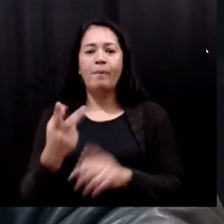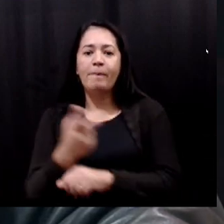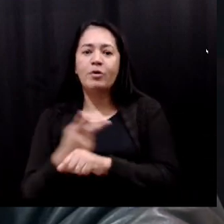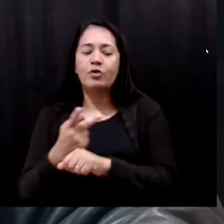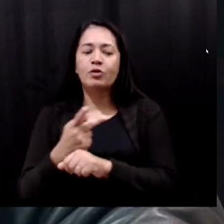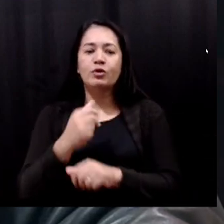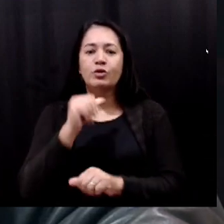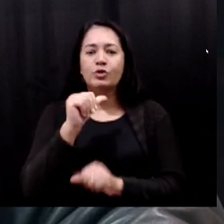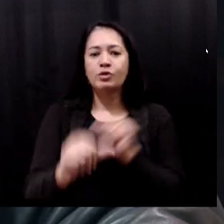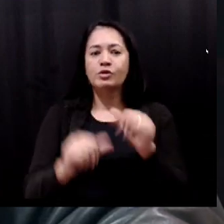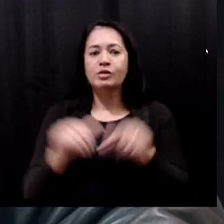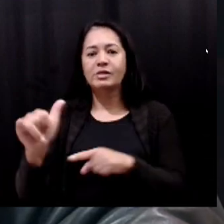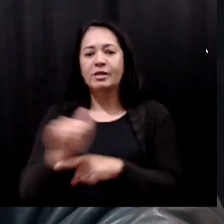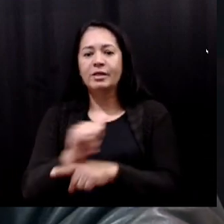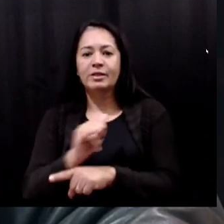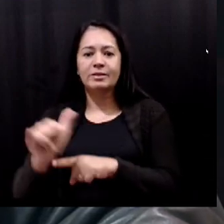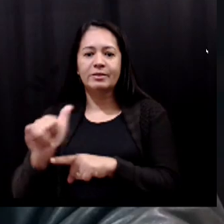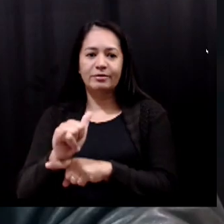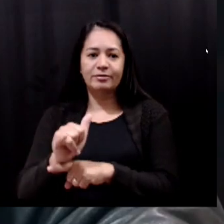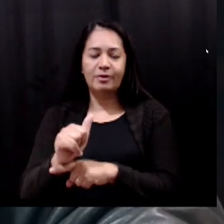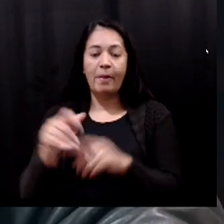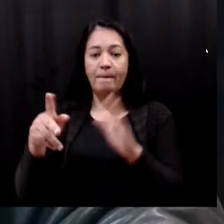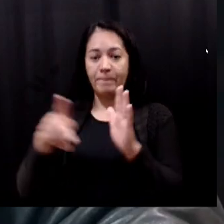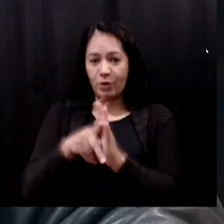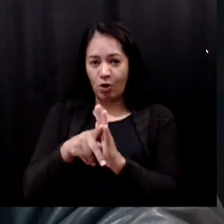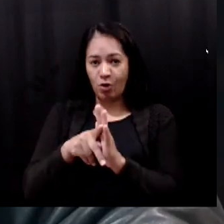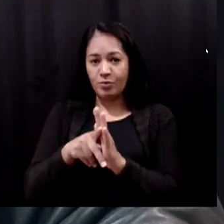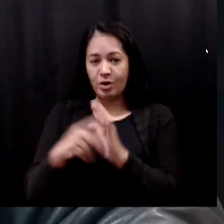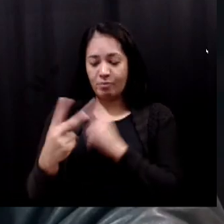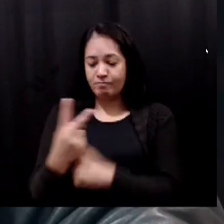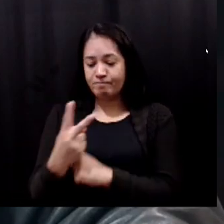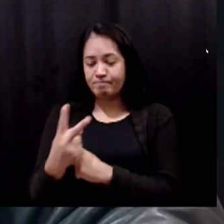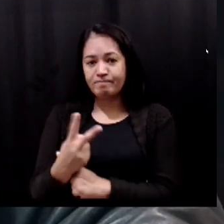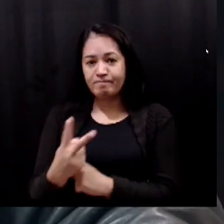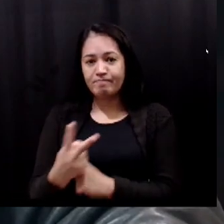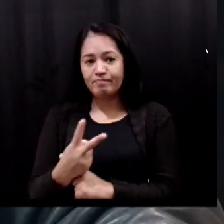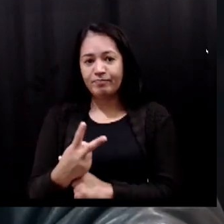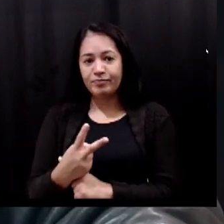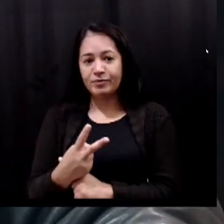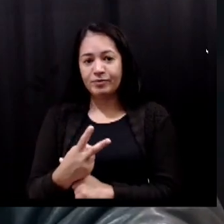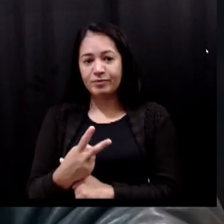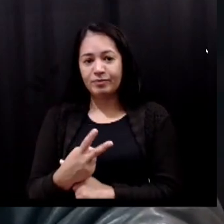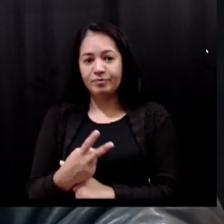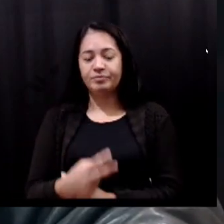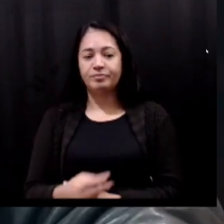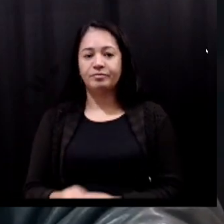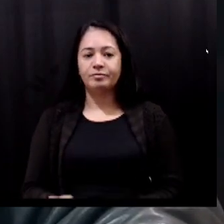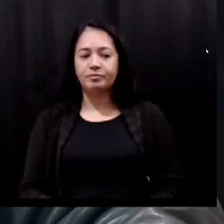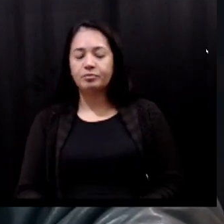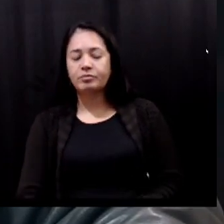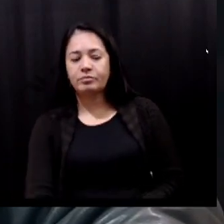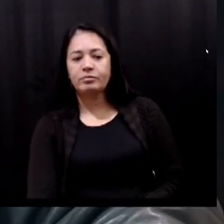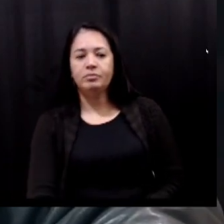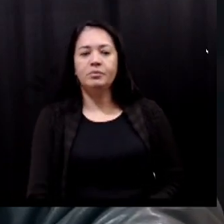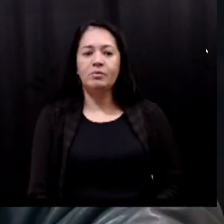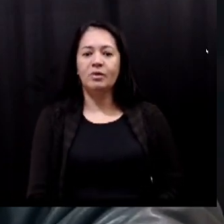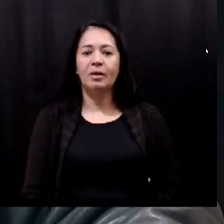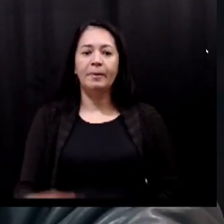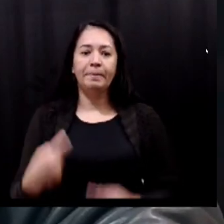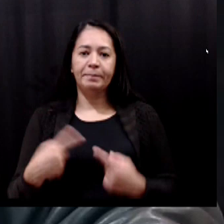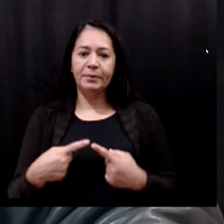alternativas para cuidar de si próprio, estamos falando dos cuidadores, né, deve ser um